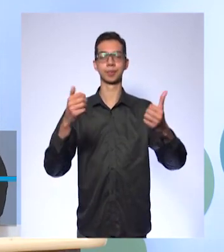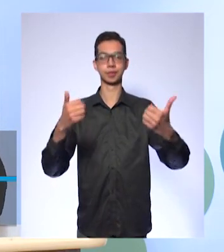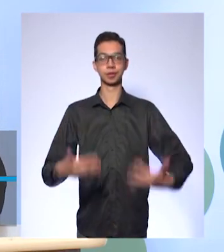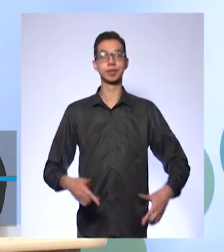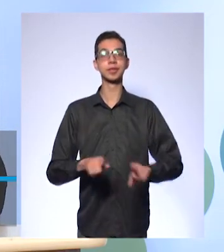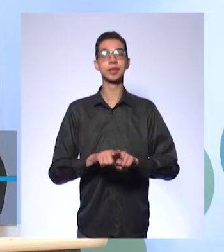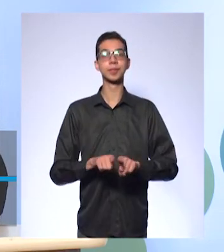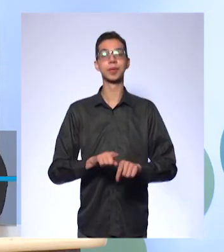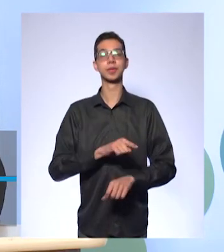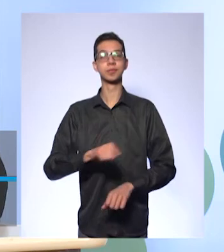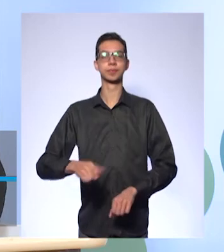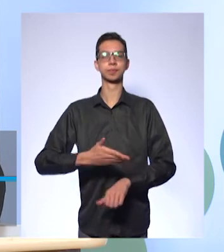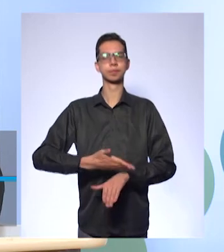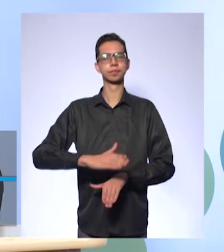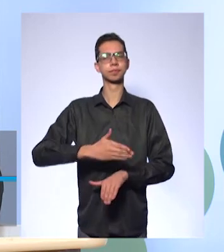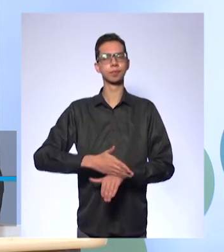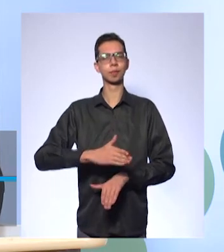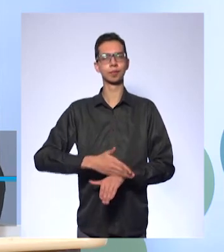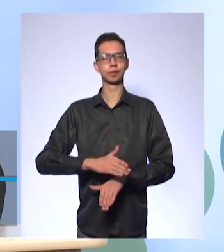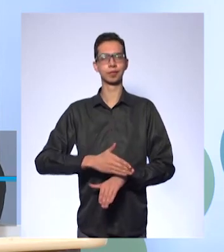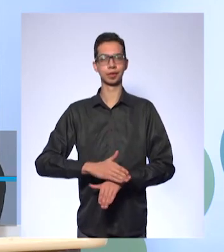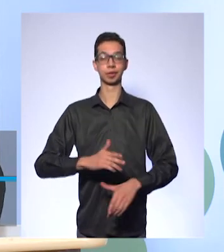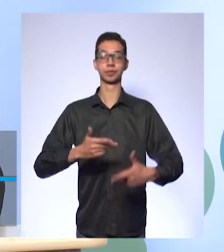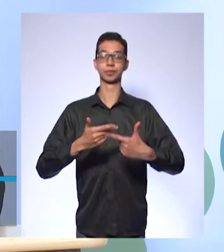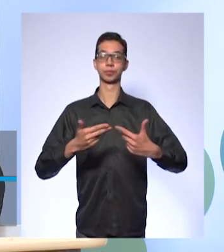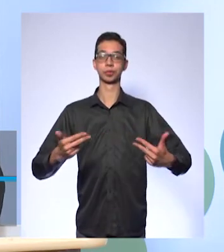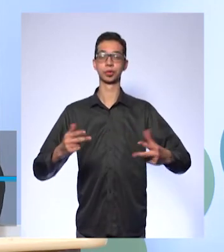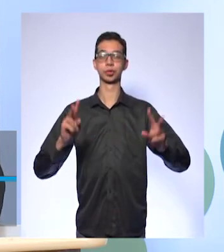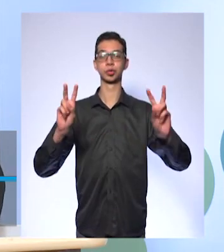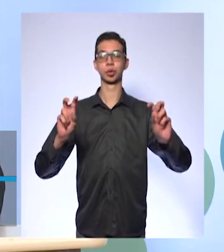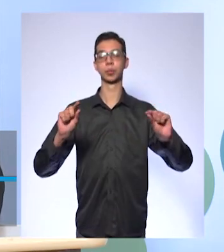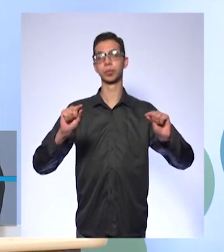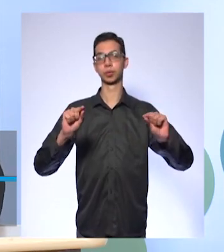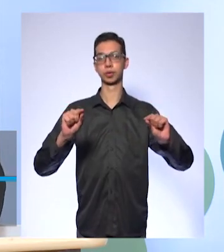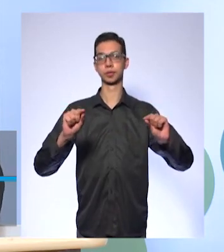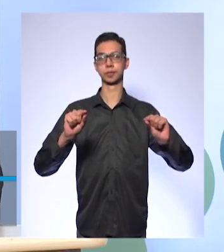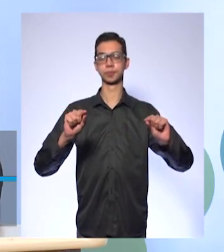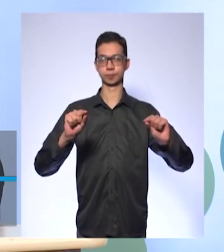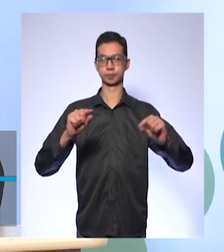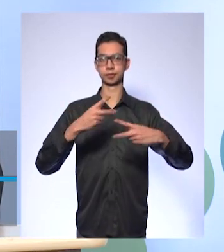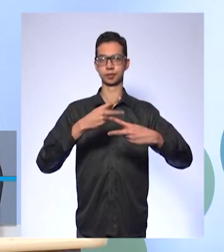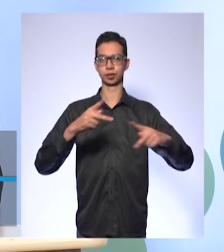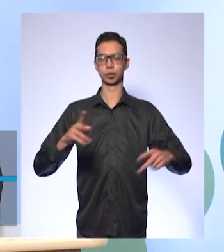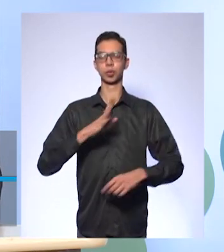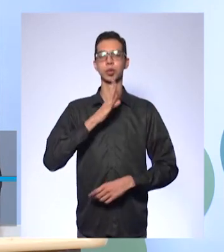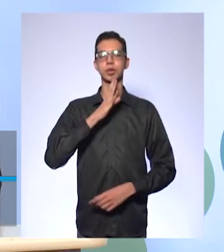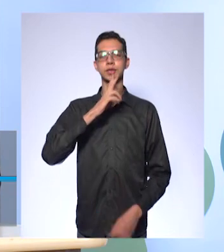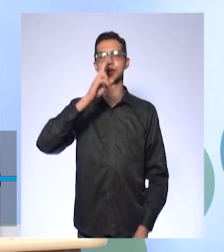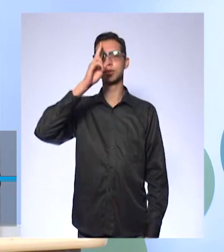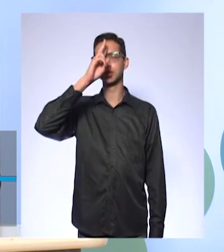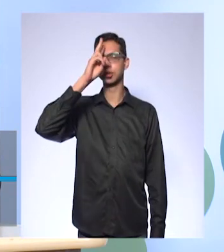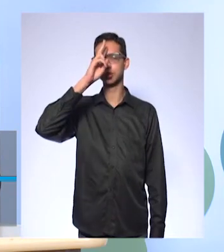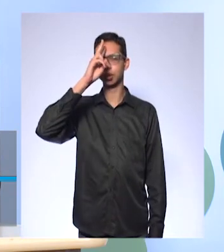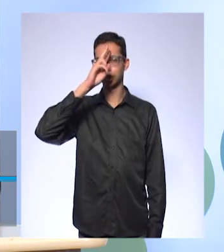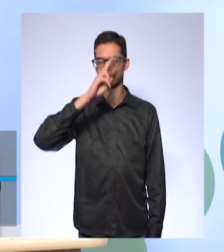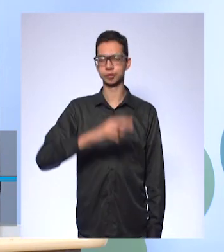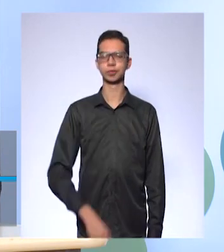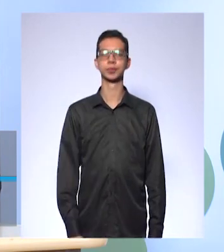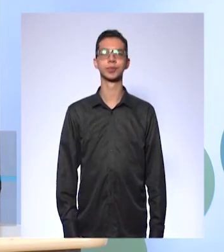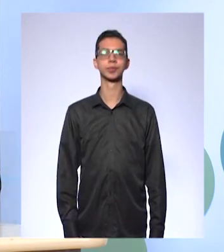a exercitar as habilidades aí dentro do objeto de conhecimento história. Então,